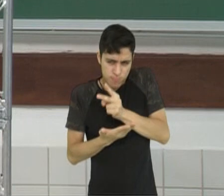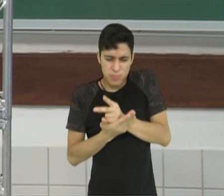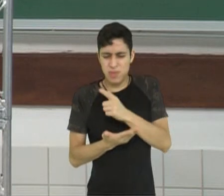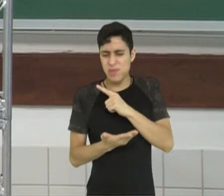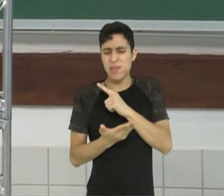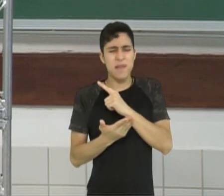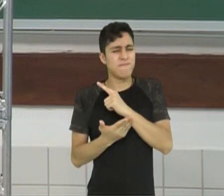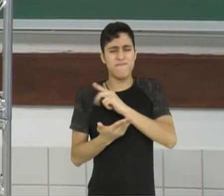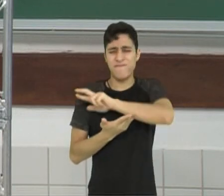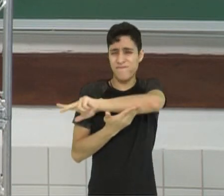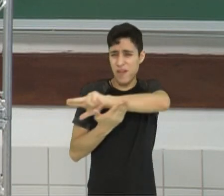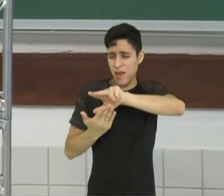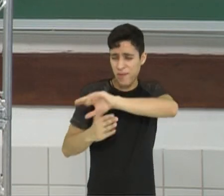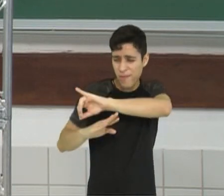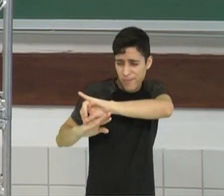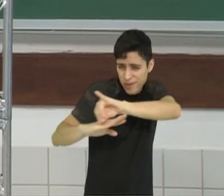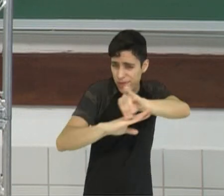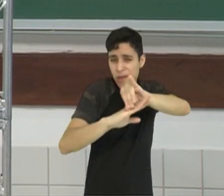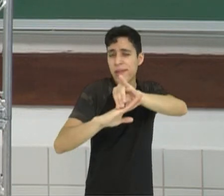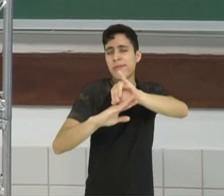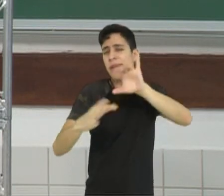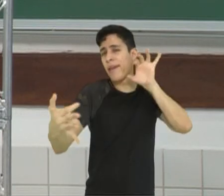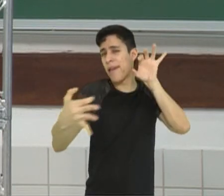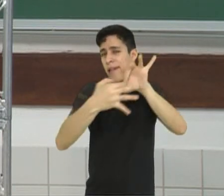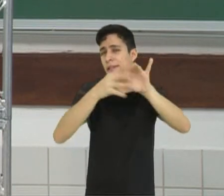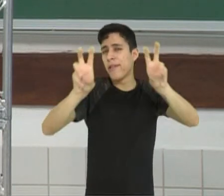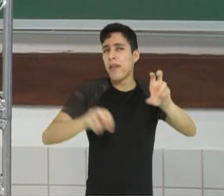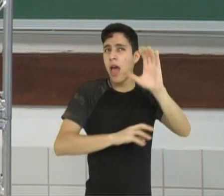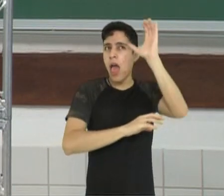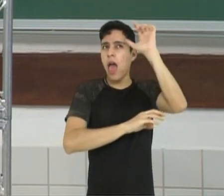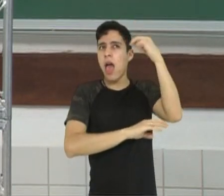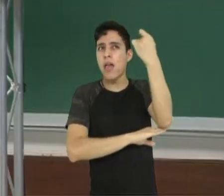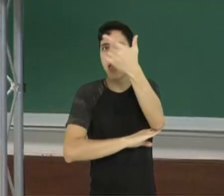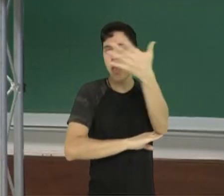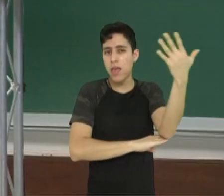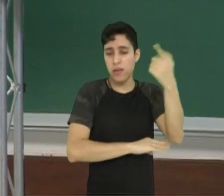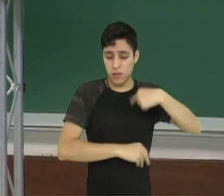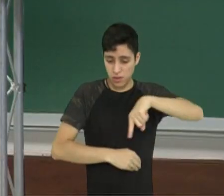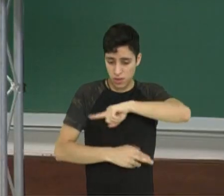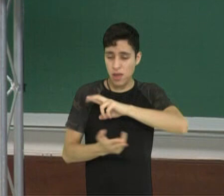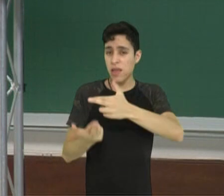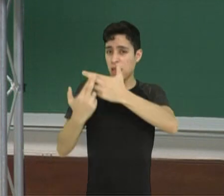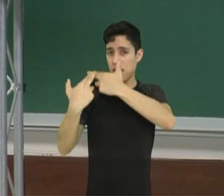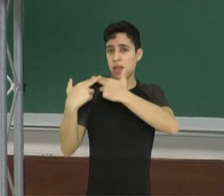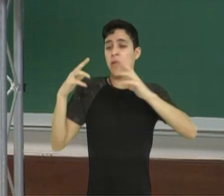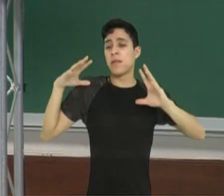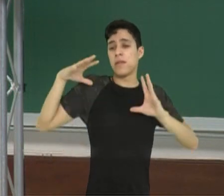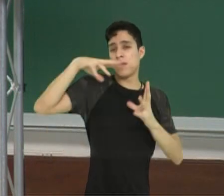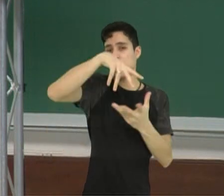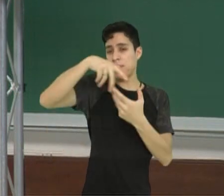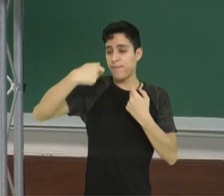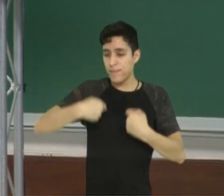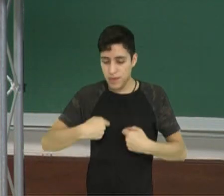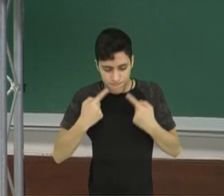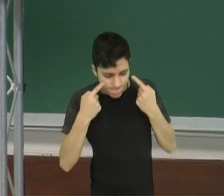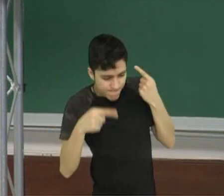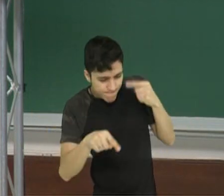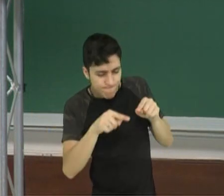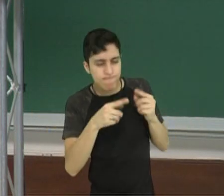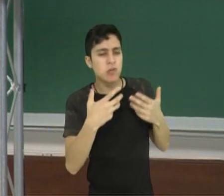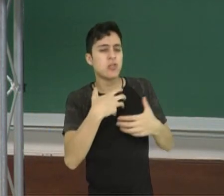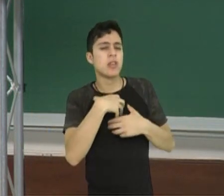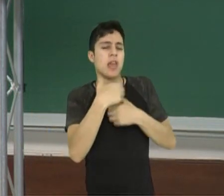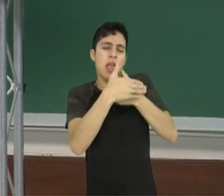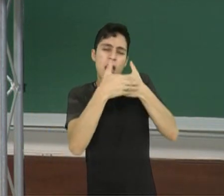essa temática, trabalhando na questão da consciência ambiental, né? Nós somos responsáveis pelo planeta, então devemos olhar para ele